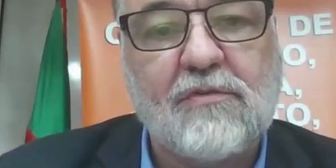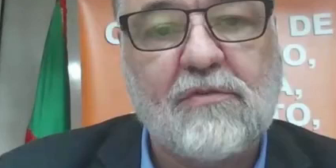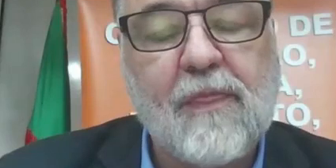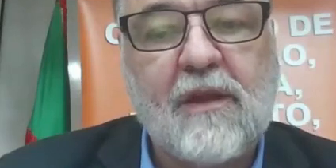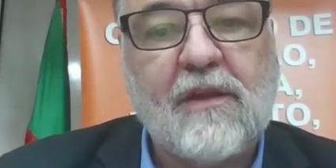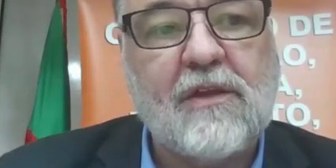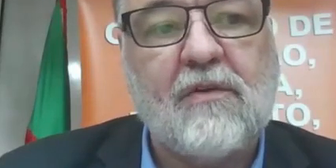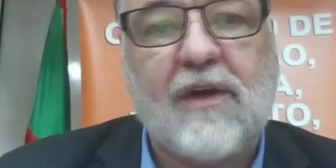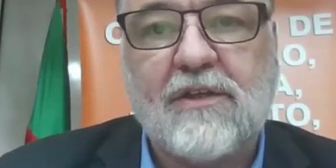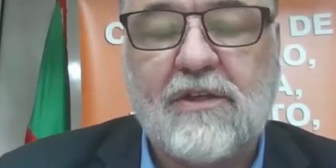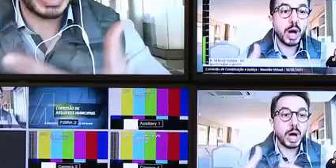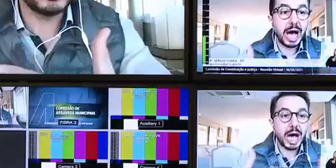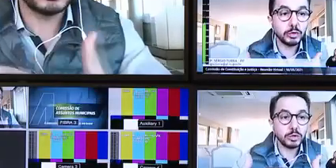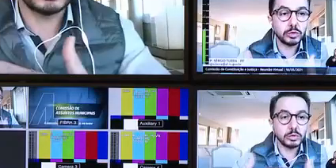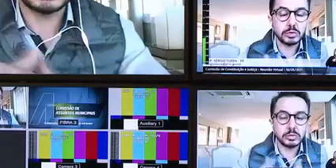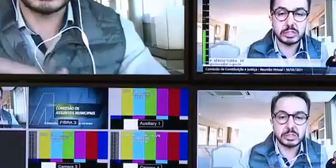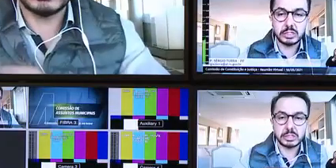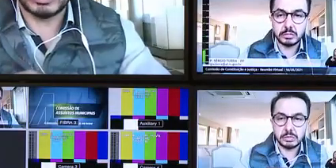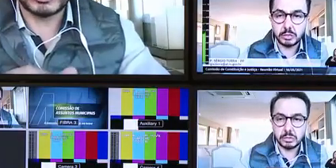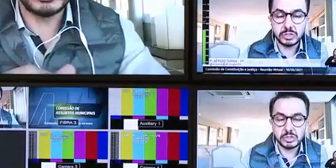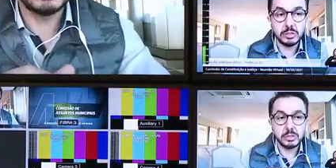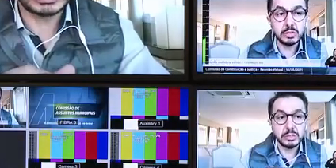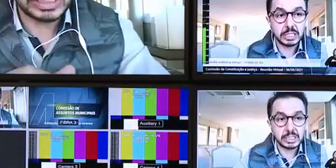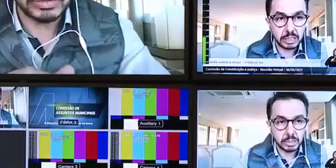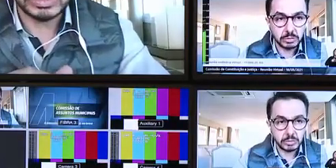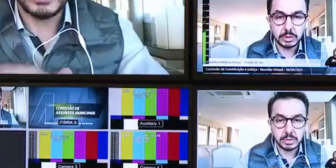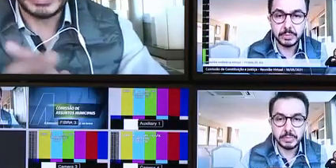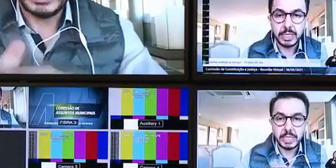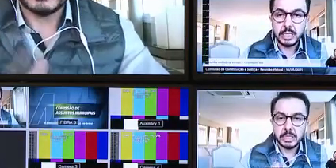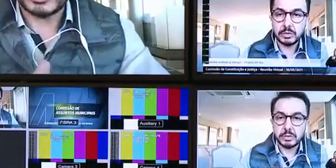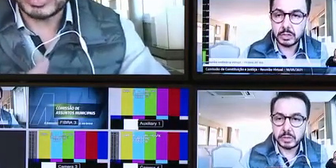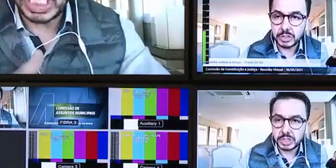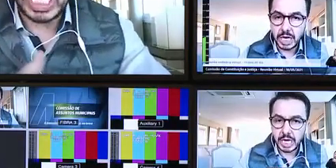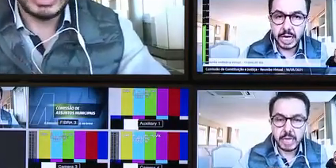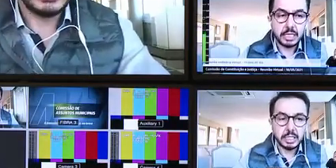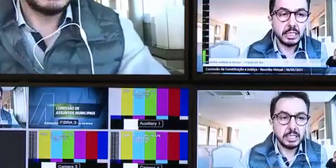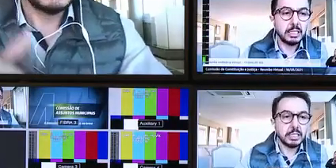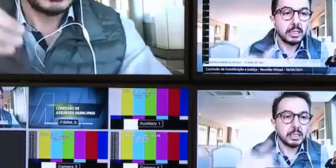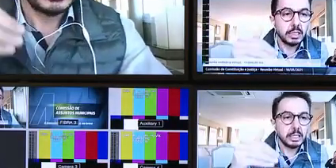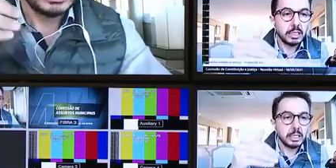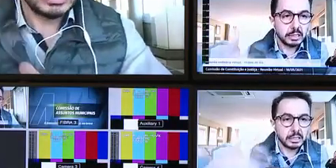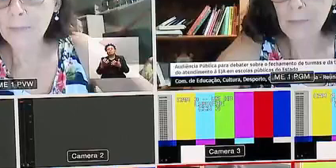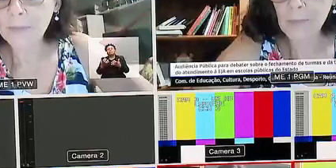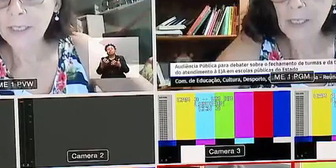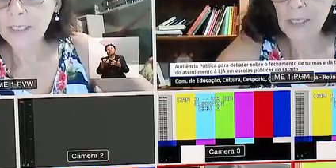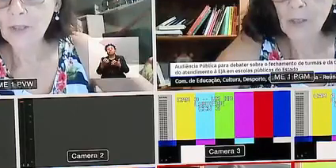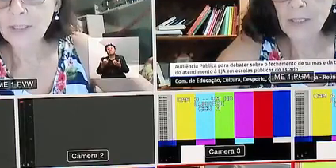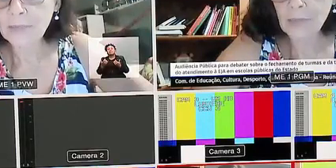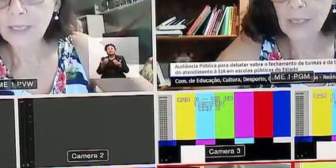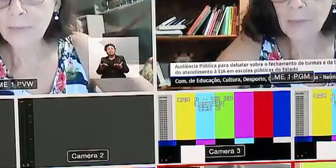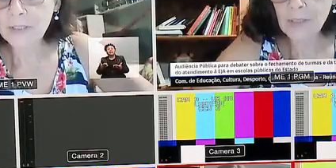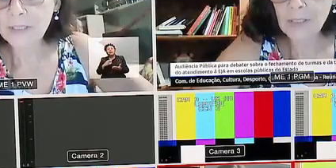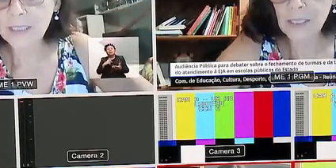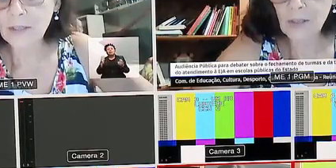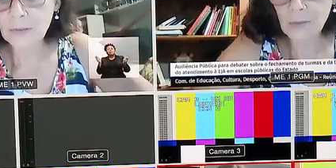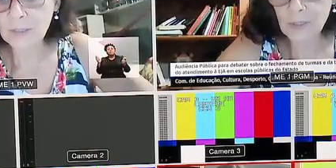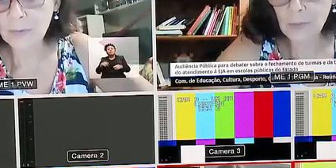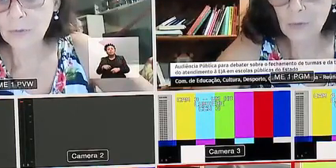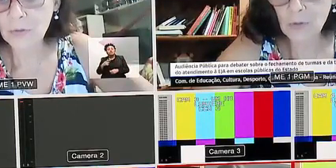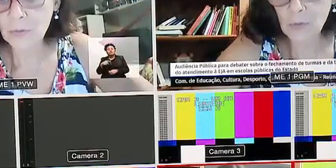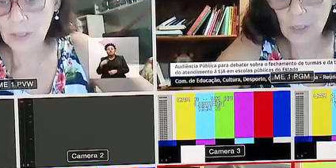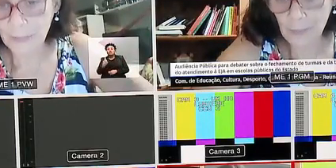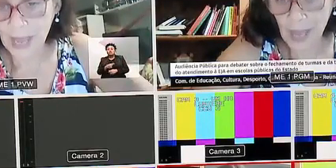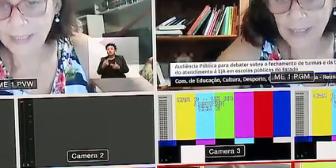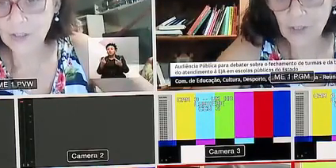adultos o fomento à cultura EA oferta de ensino médio e técnico em Porto Alegre ainda ocorreu a